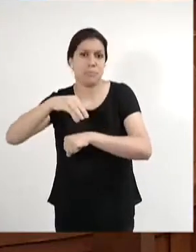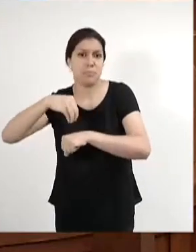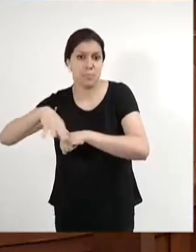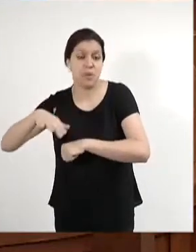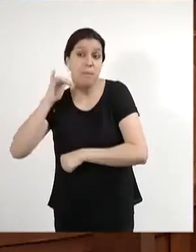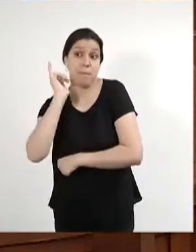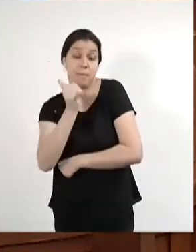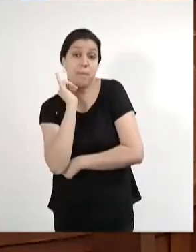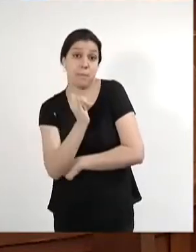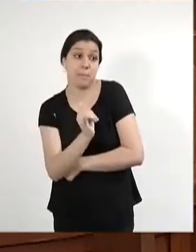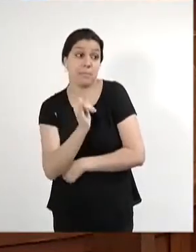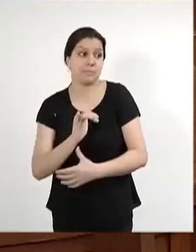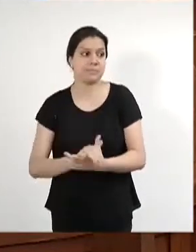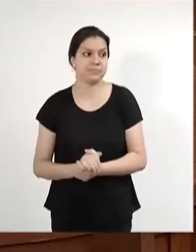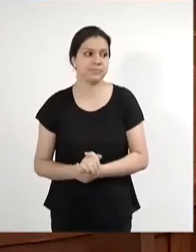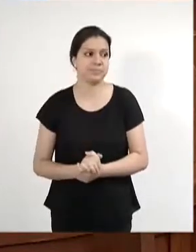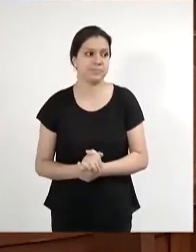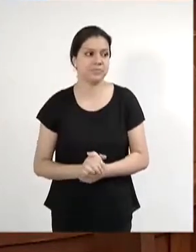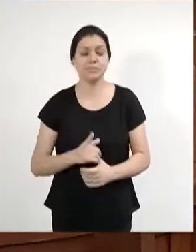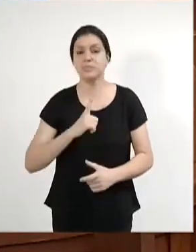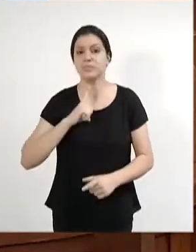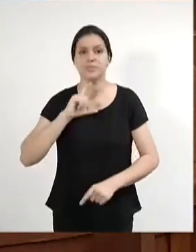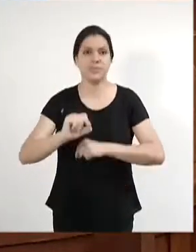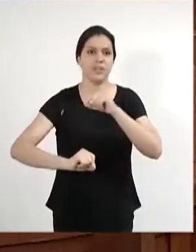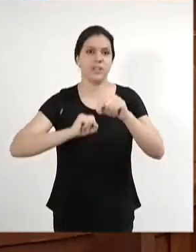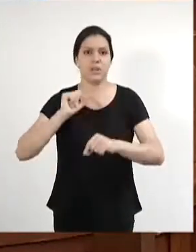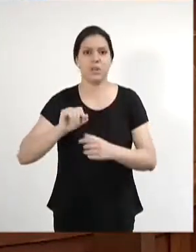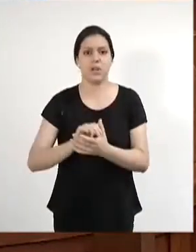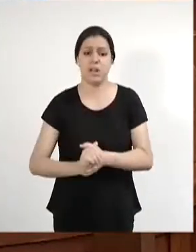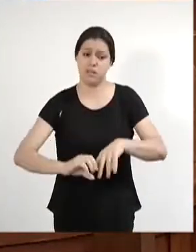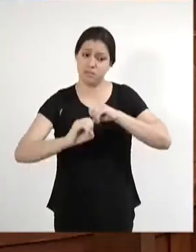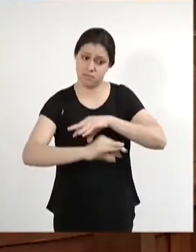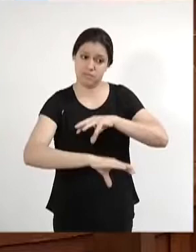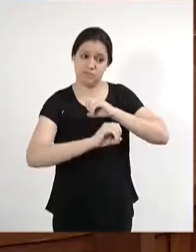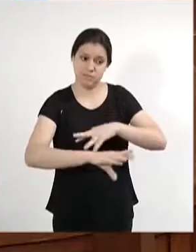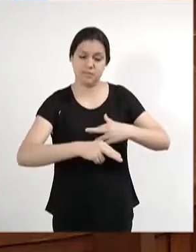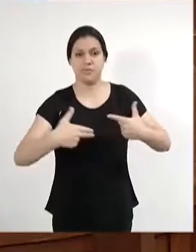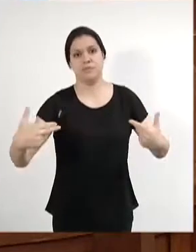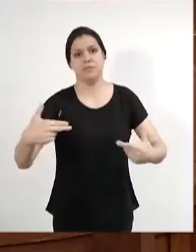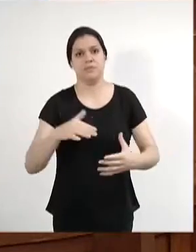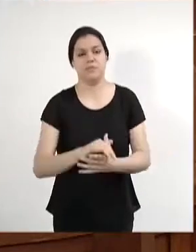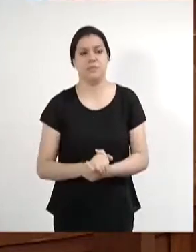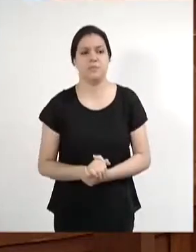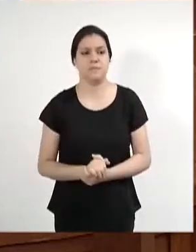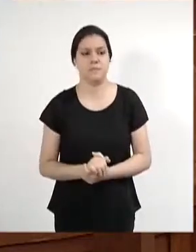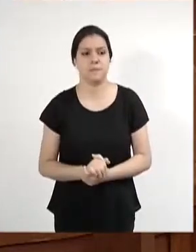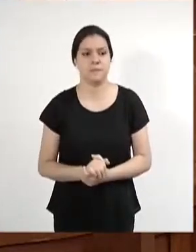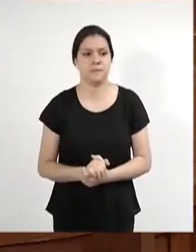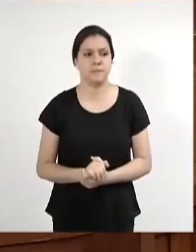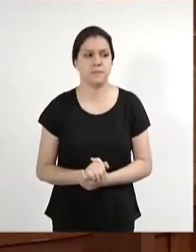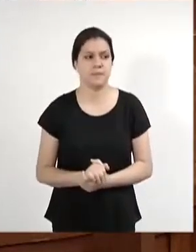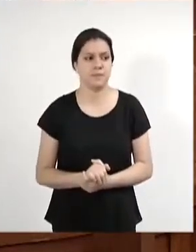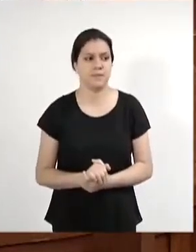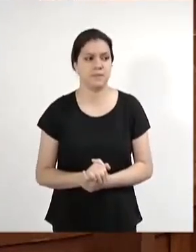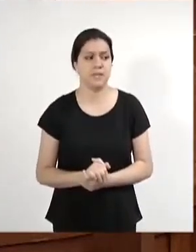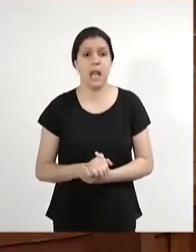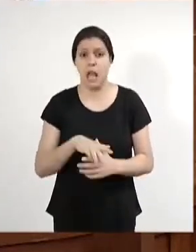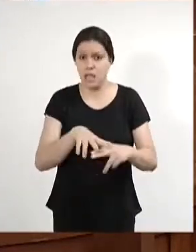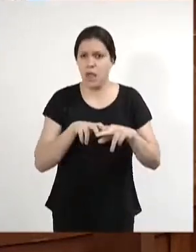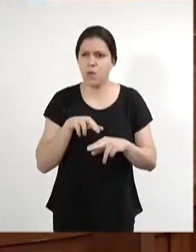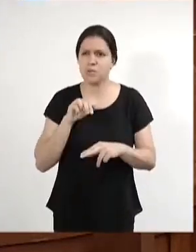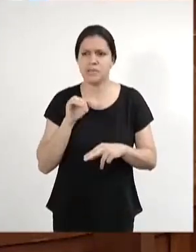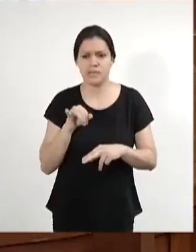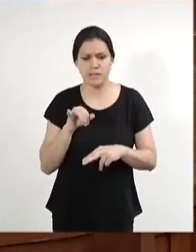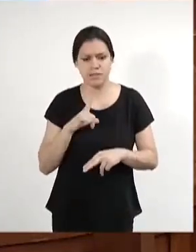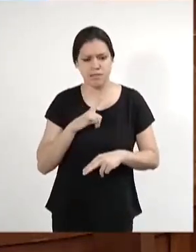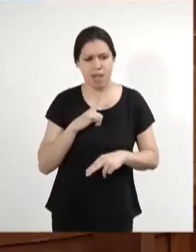histórias têm um cunho de doutrina. E se de um lado nós temos essa criança